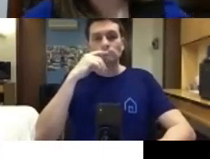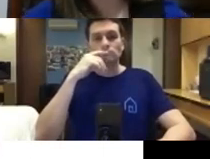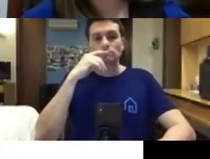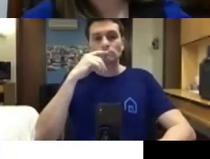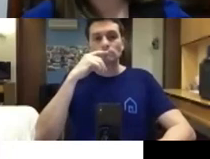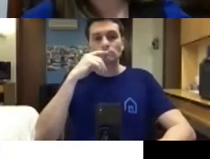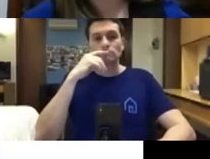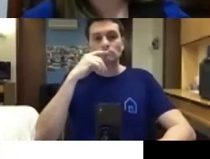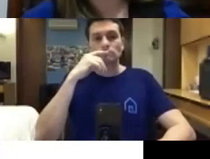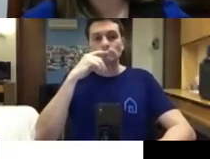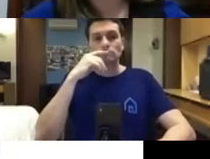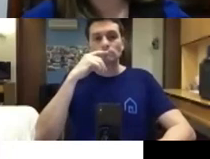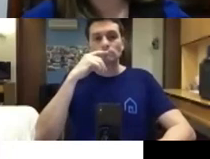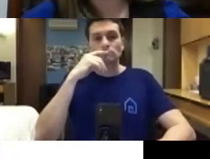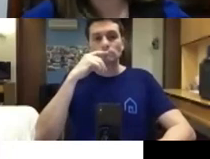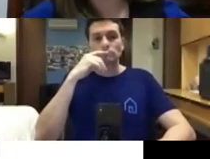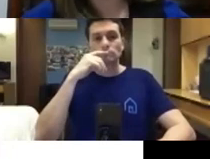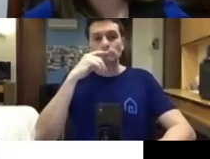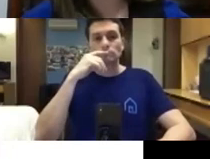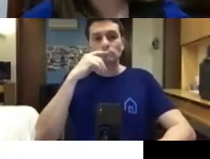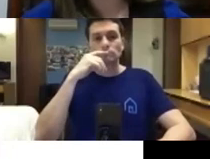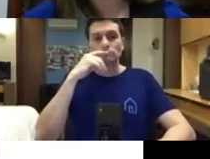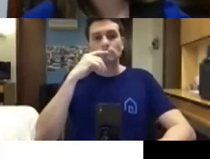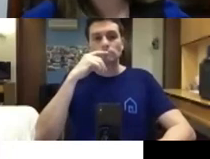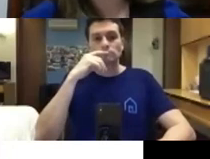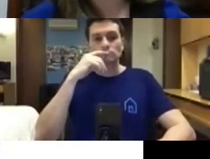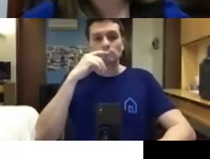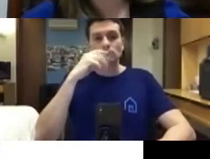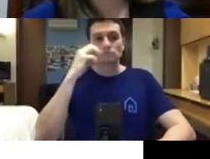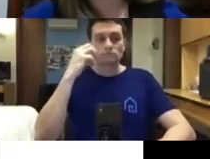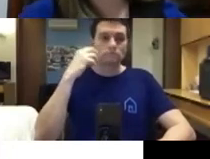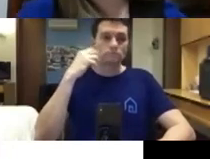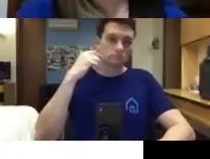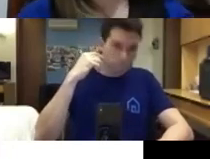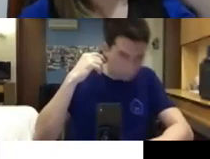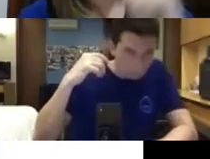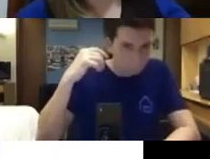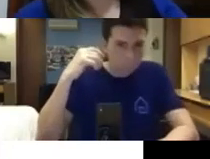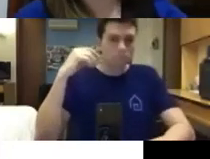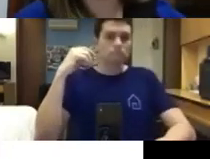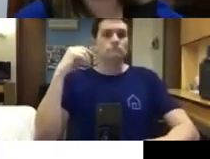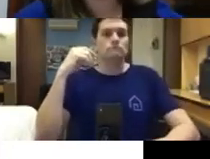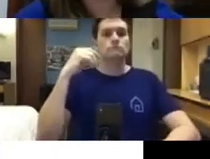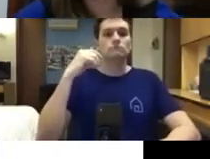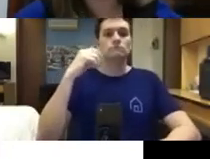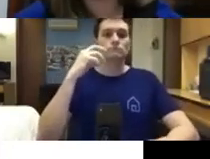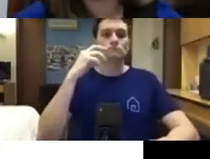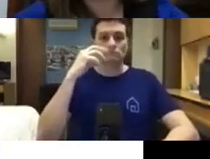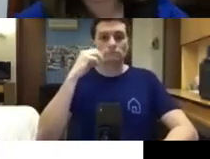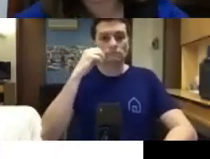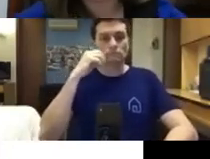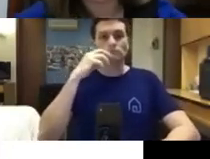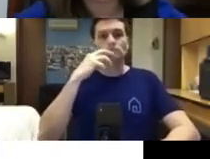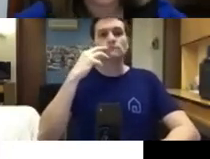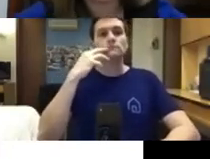um incêndio. Aí a gente vê uma deformação excessiva nessa laje, né? Então demonstra que houve uma perda de resistência aí